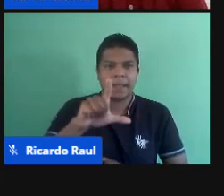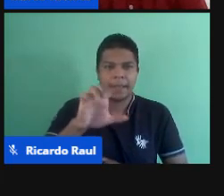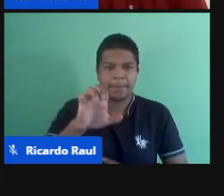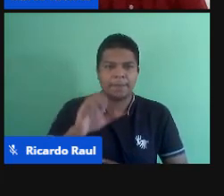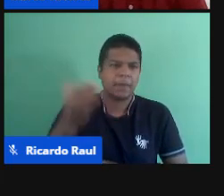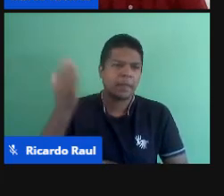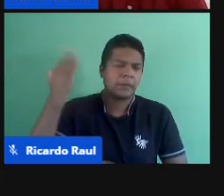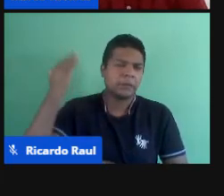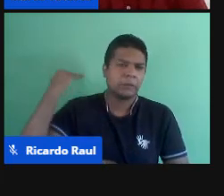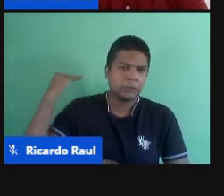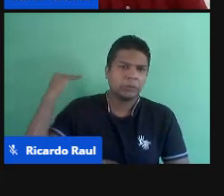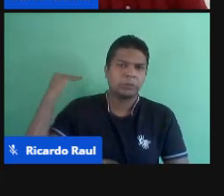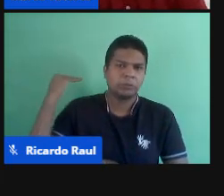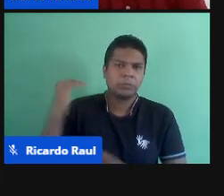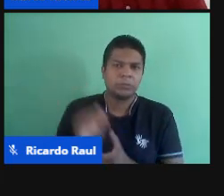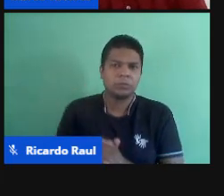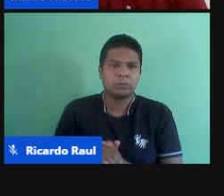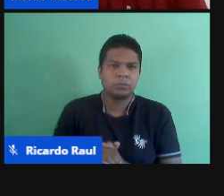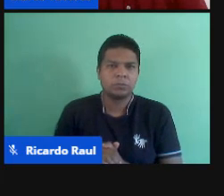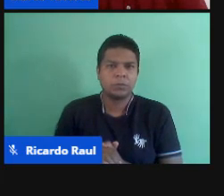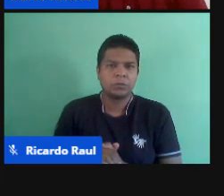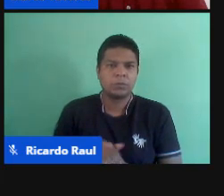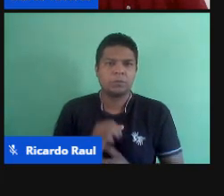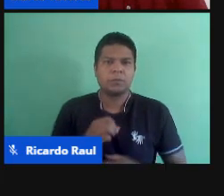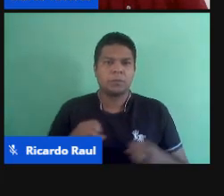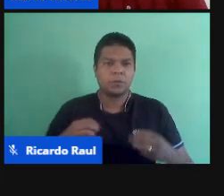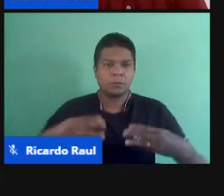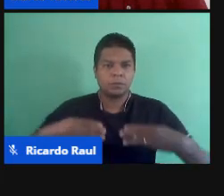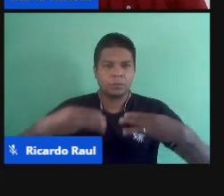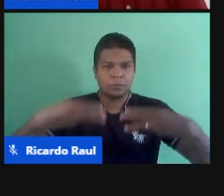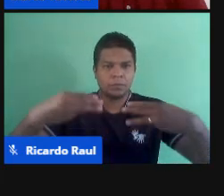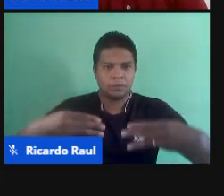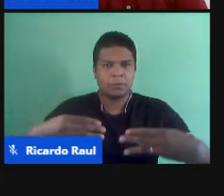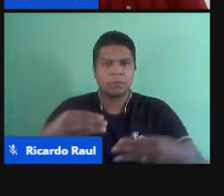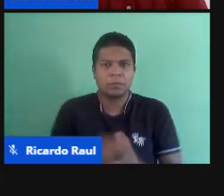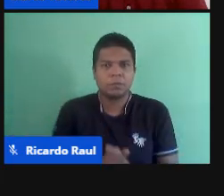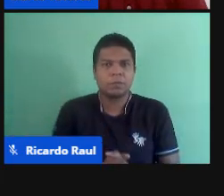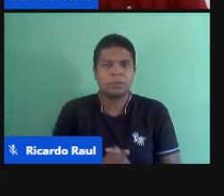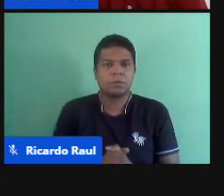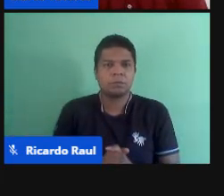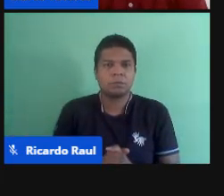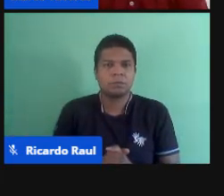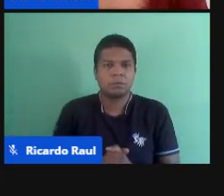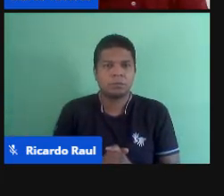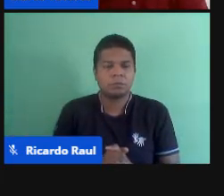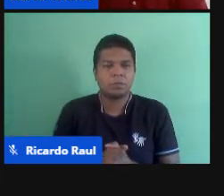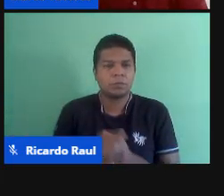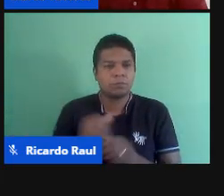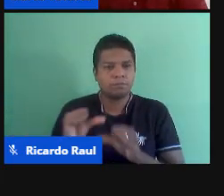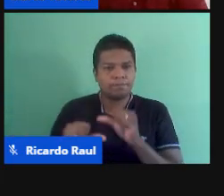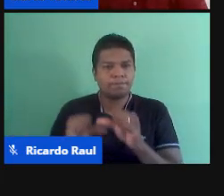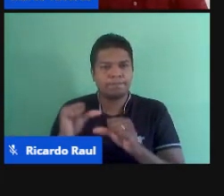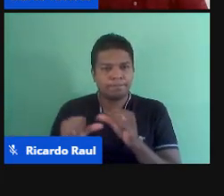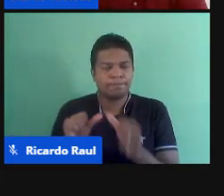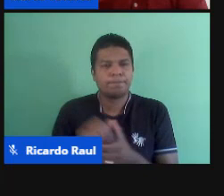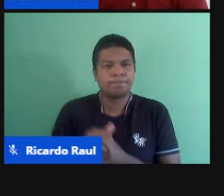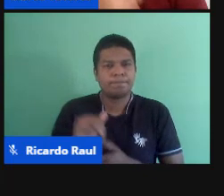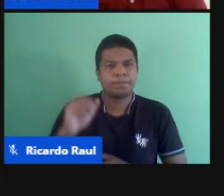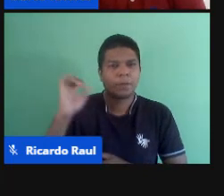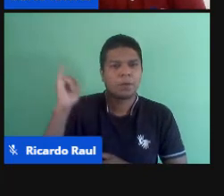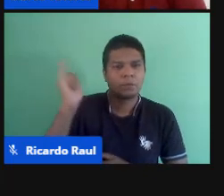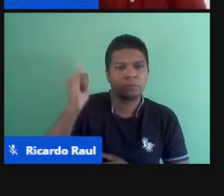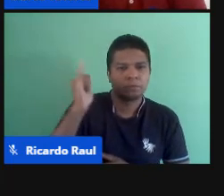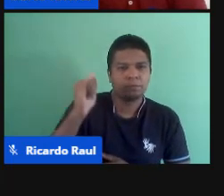Pelé foi ministro, ele reclassificou, e aqui eu vou contar um assunto